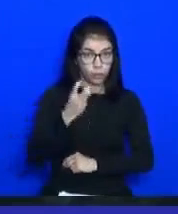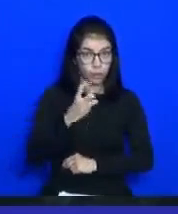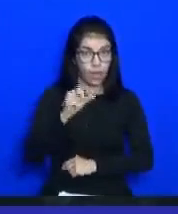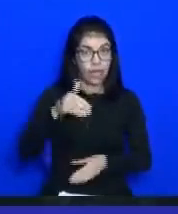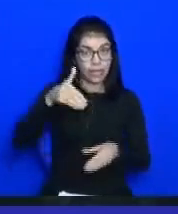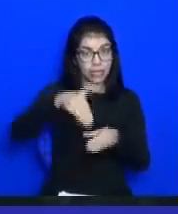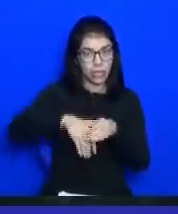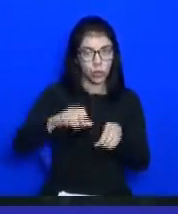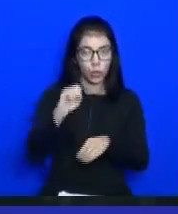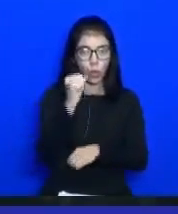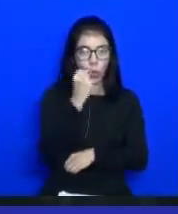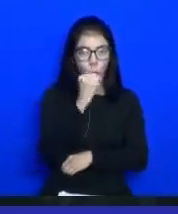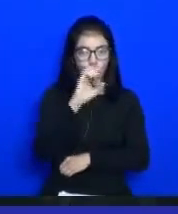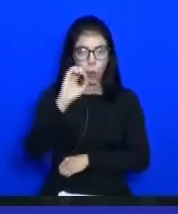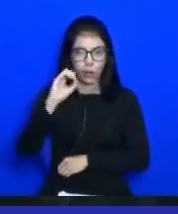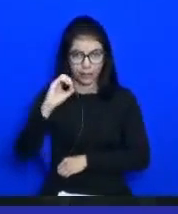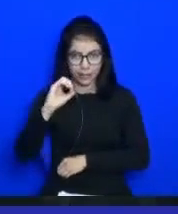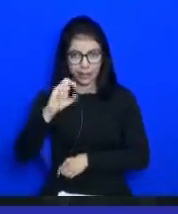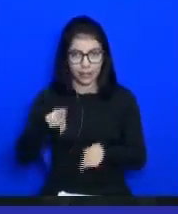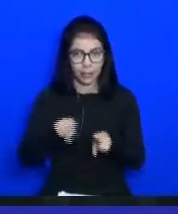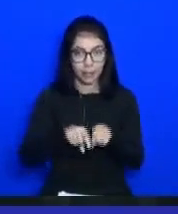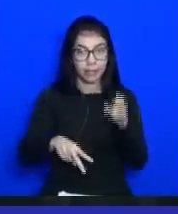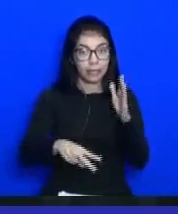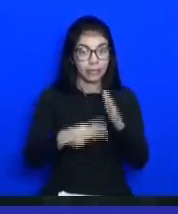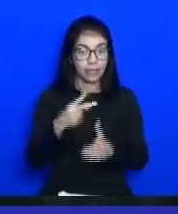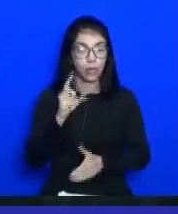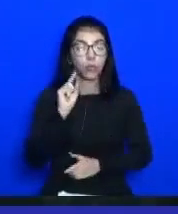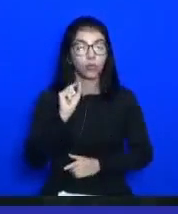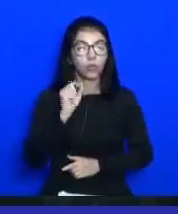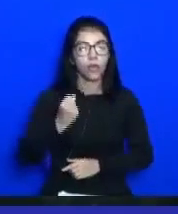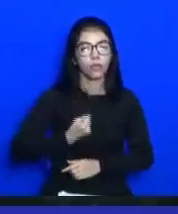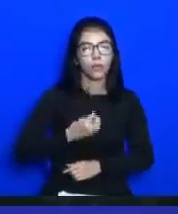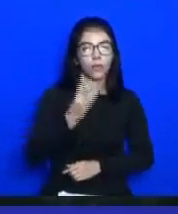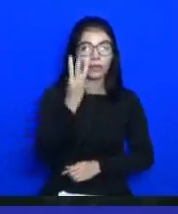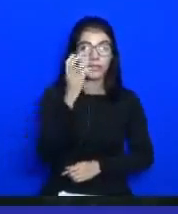80 bolas. Já temos a segunda, número 30.